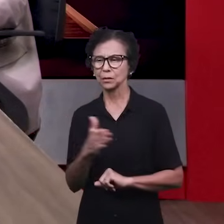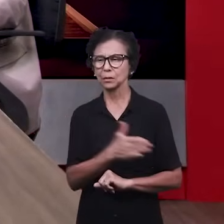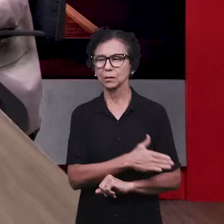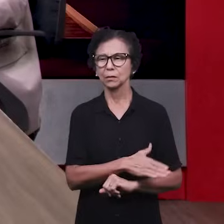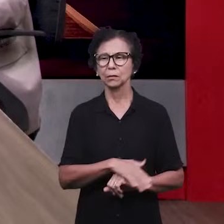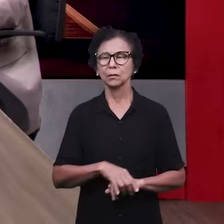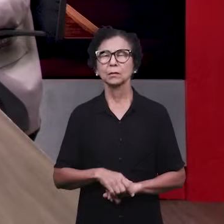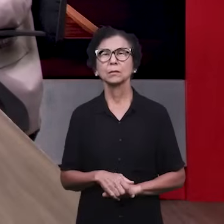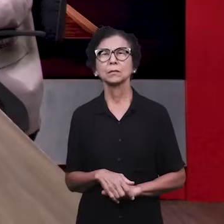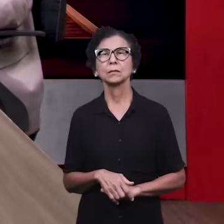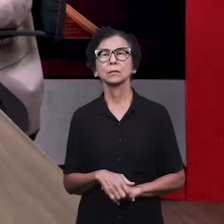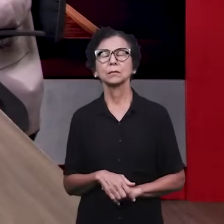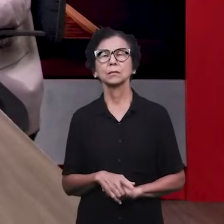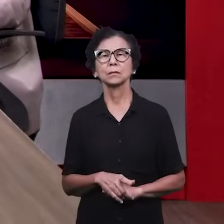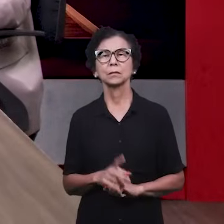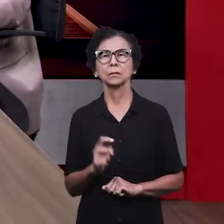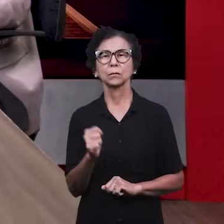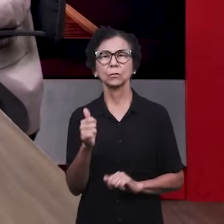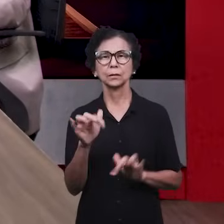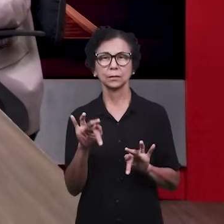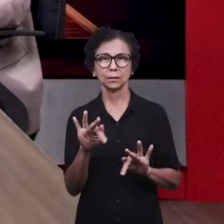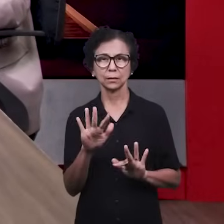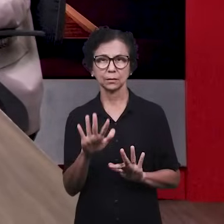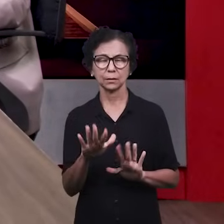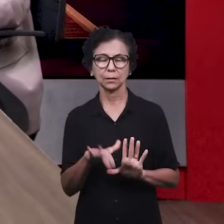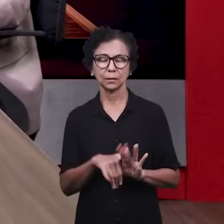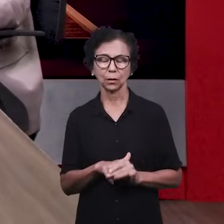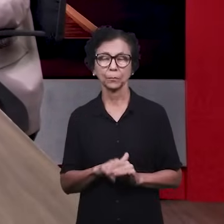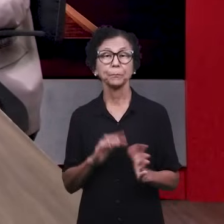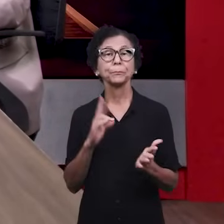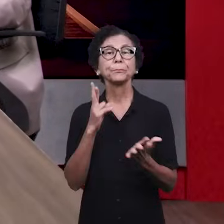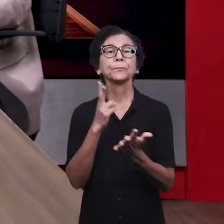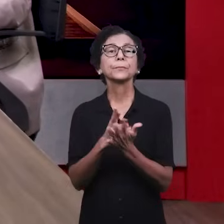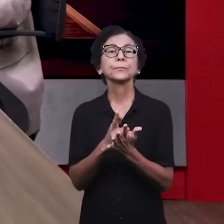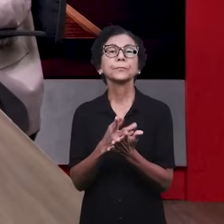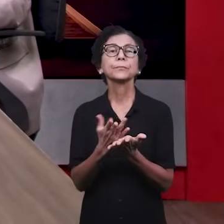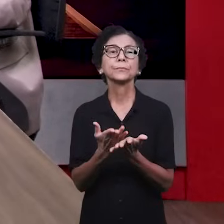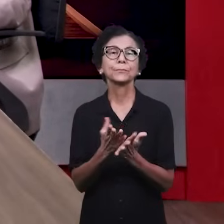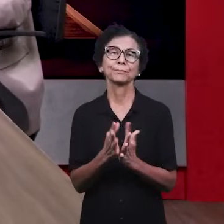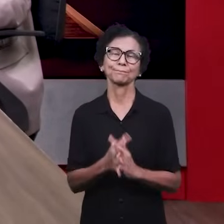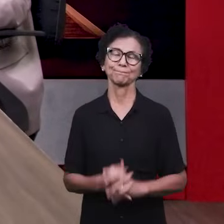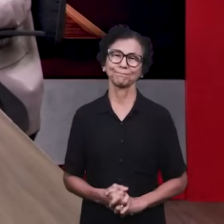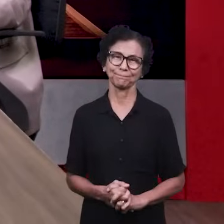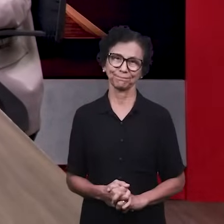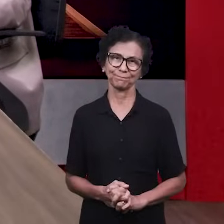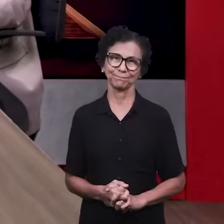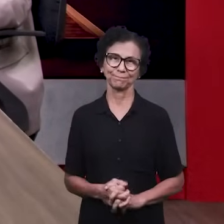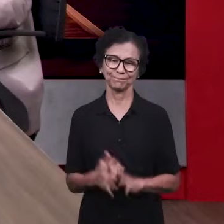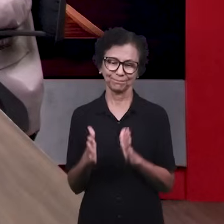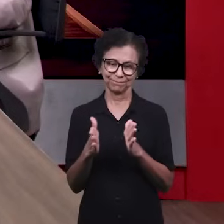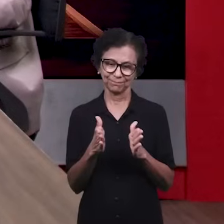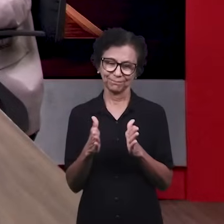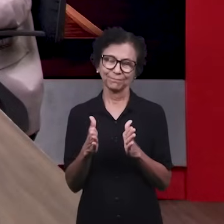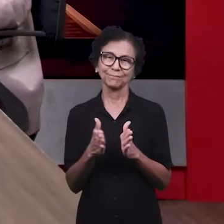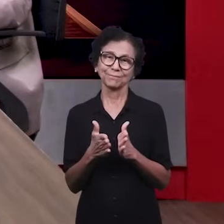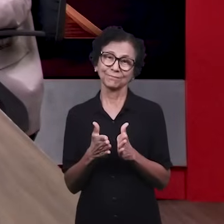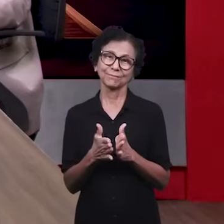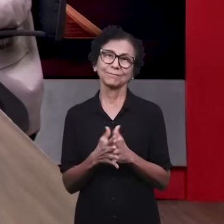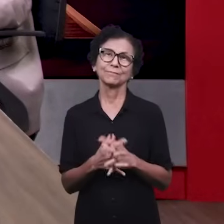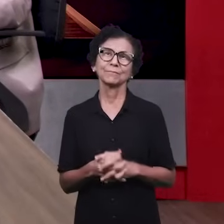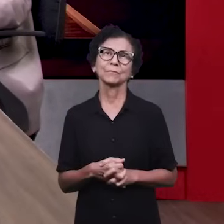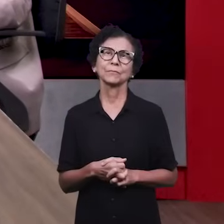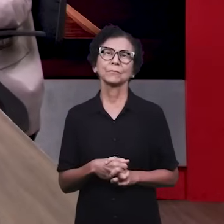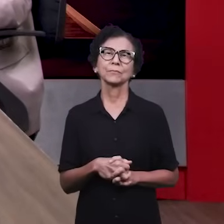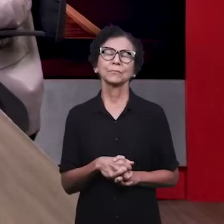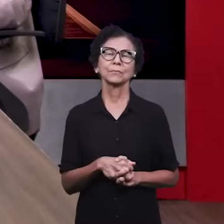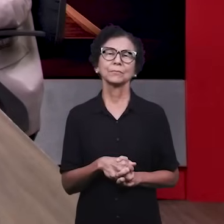que eu queria colocar, nós já estamos aqui encerrando, é que quais foram os resultados aqui, digamos, desse tempo, né? Tanto